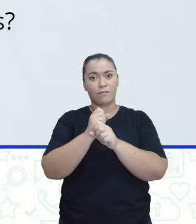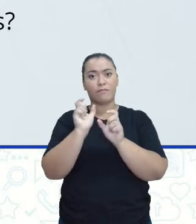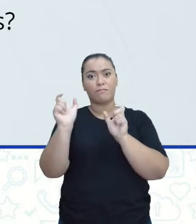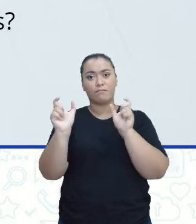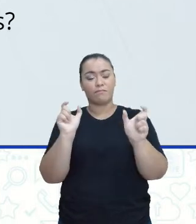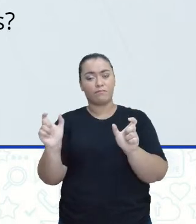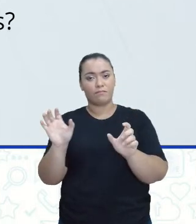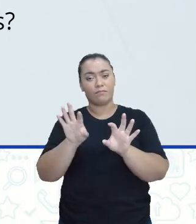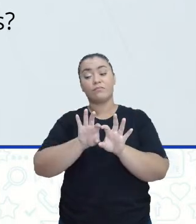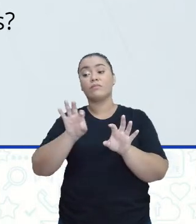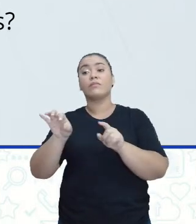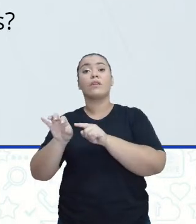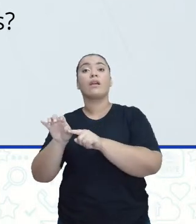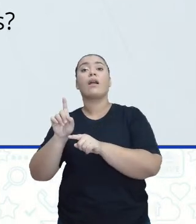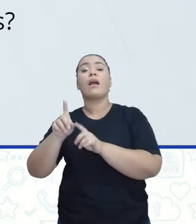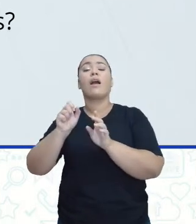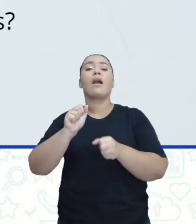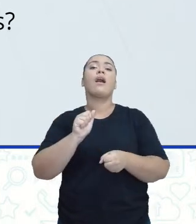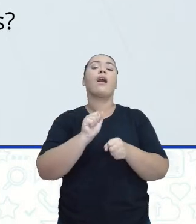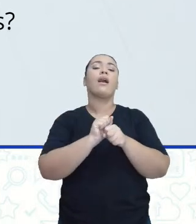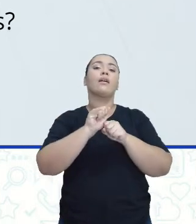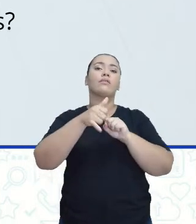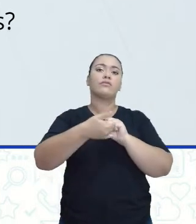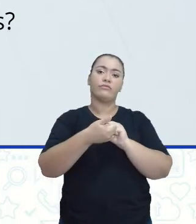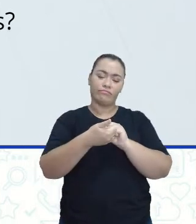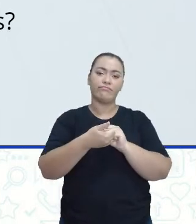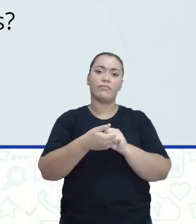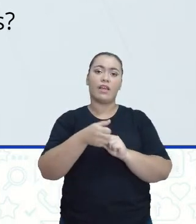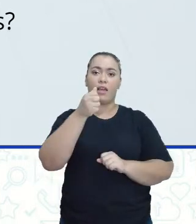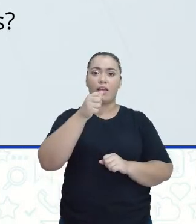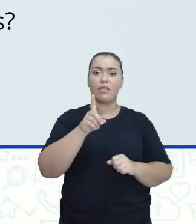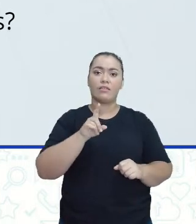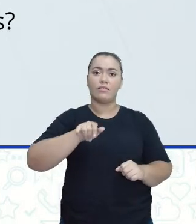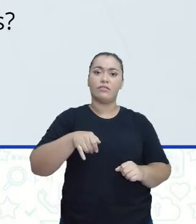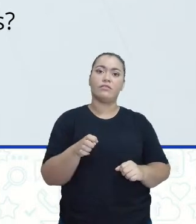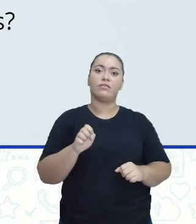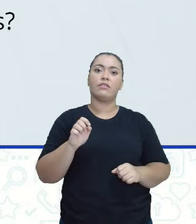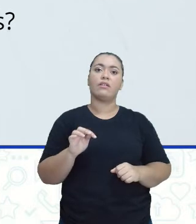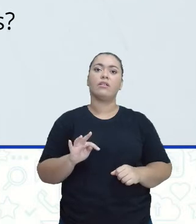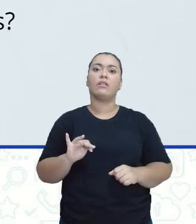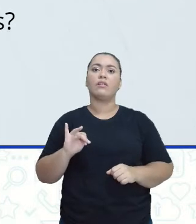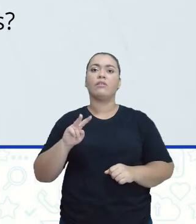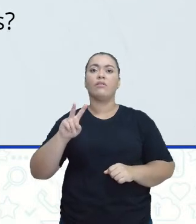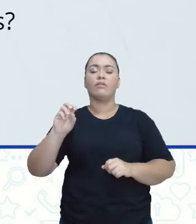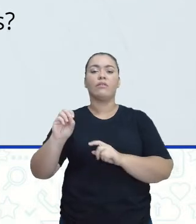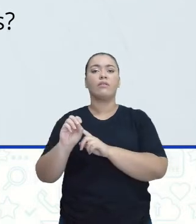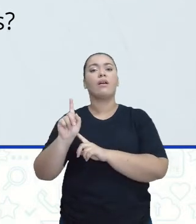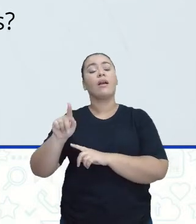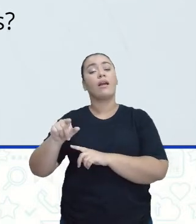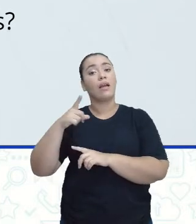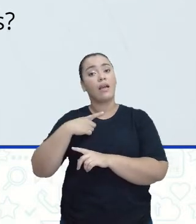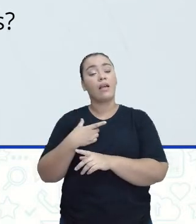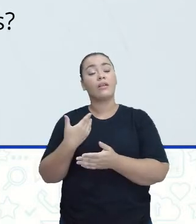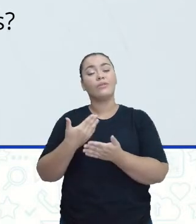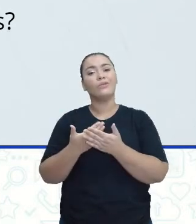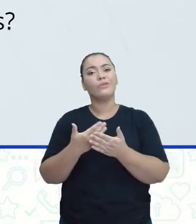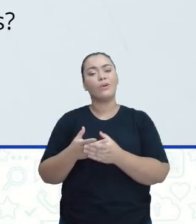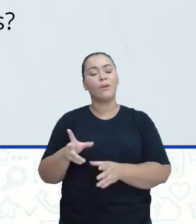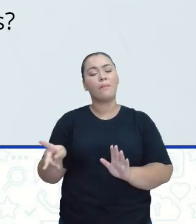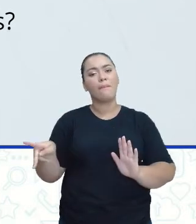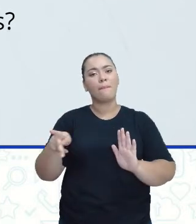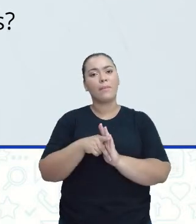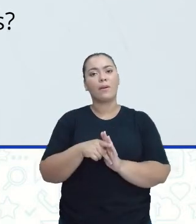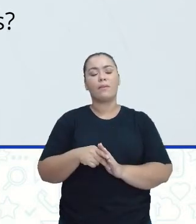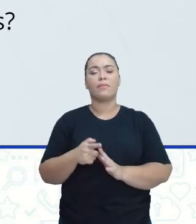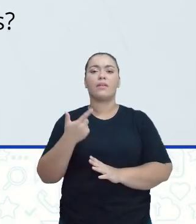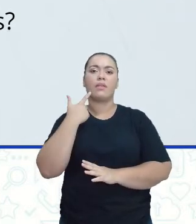essas palavras são o quê? Os adjetivos, que é uma das classes de palavra que faz parte dos estudos morfológicos de língua